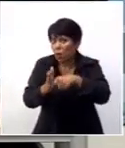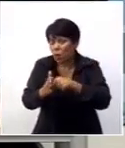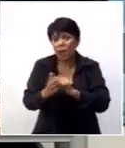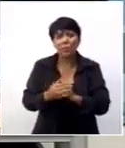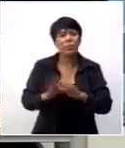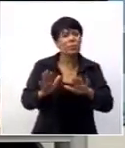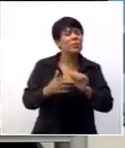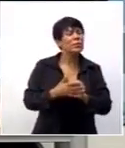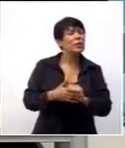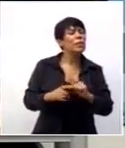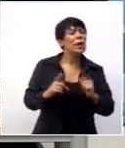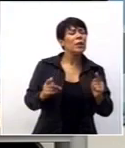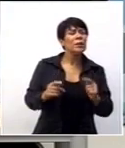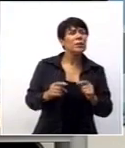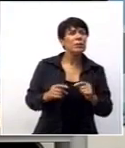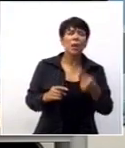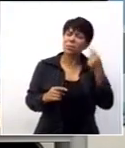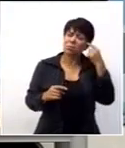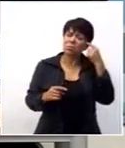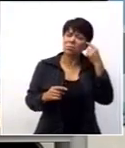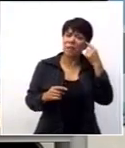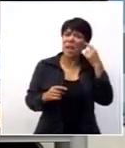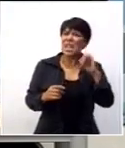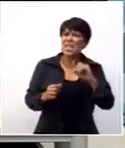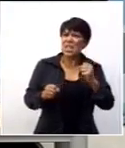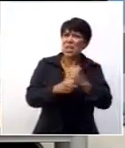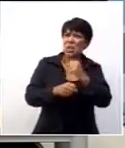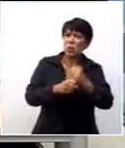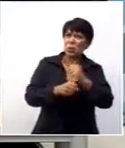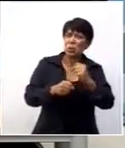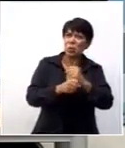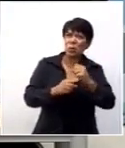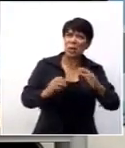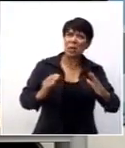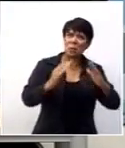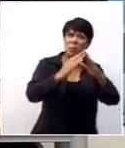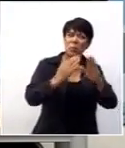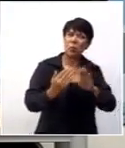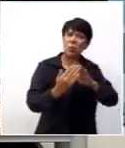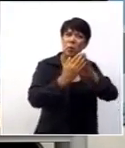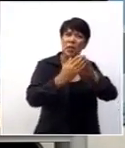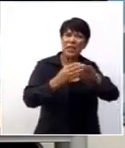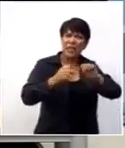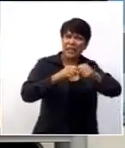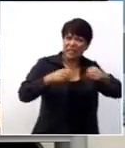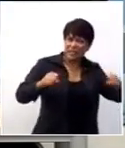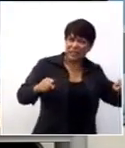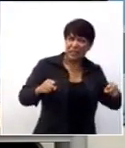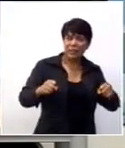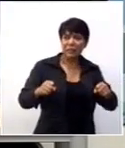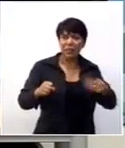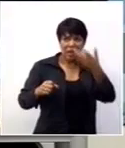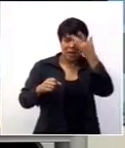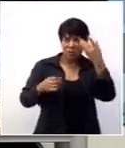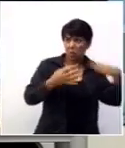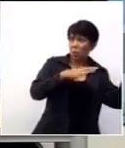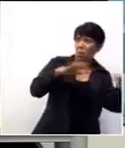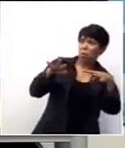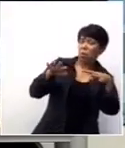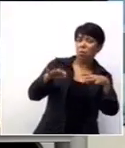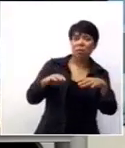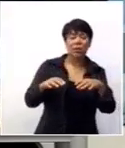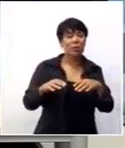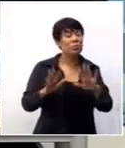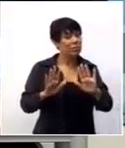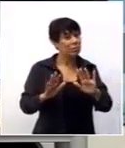o que acontece? Fica chamando muita atenção, vamos fazer uns túmulos legais, só que vamos tentar num lugar mais afastado, de uma forma mais discreta, e com o passar